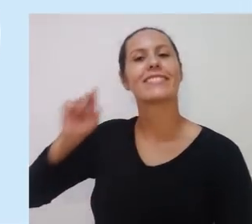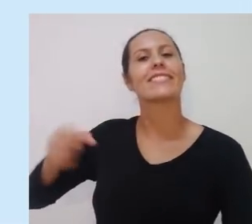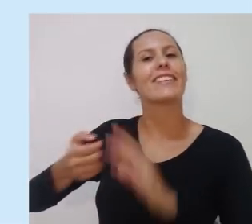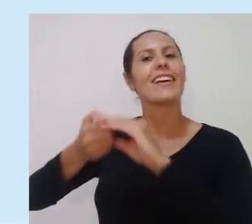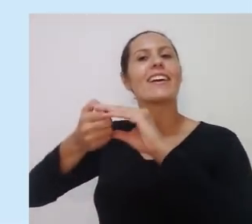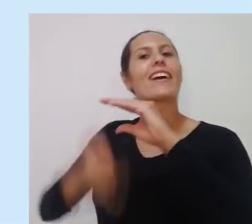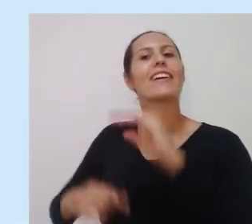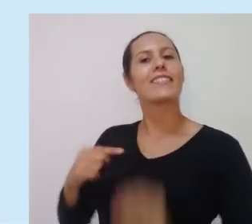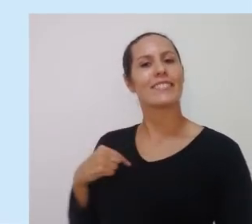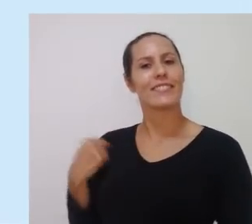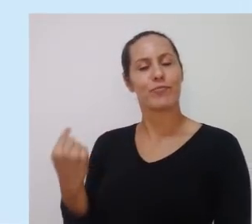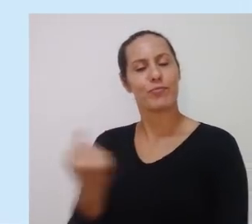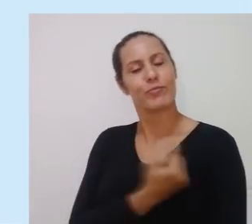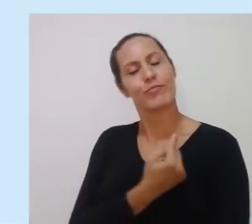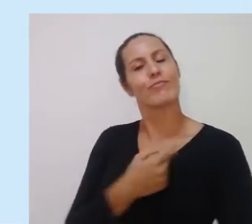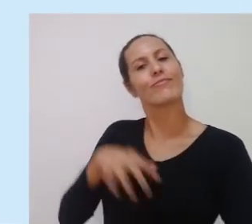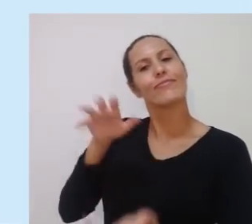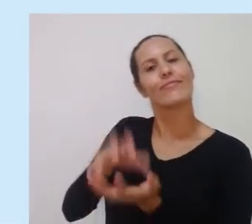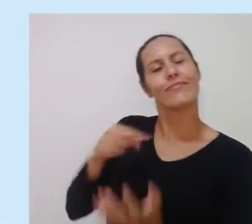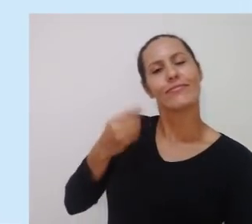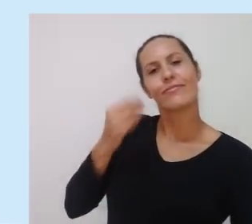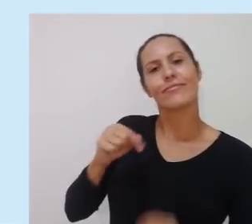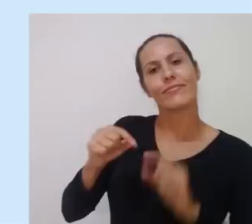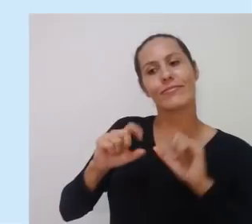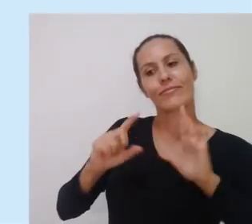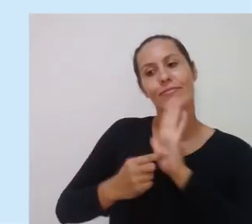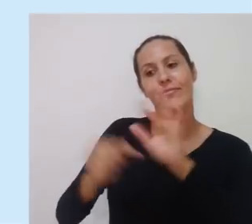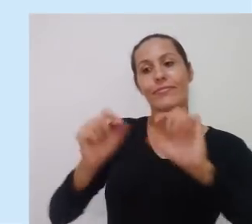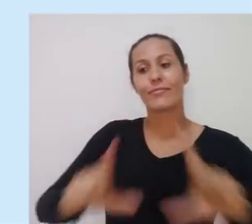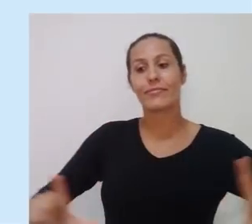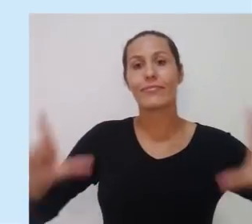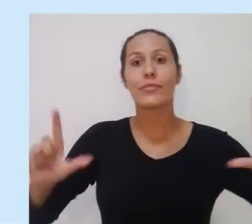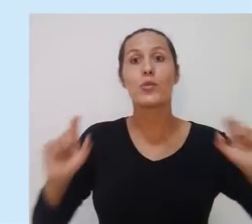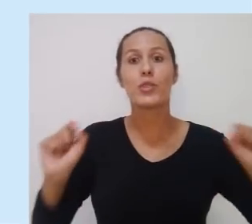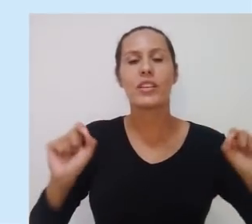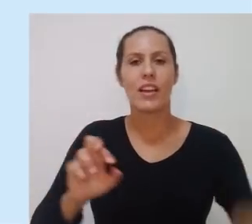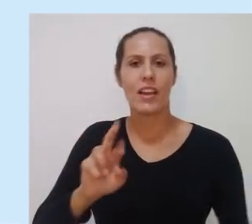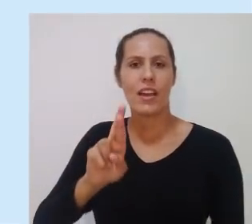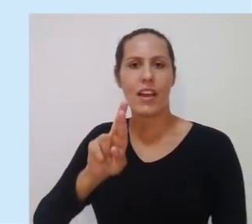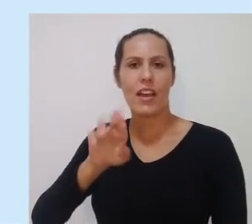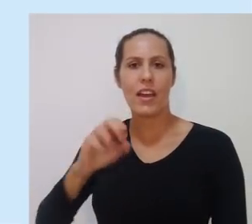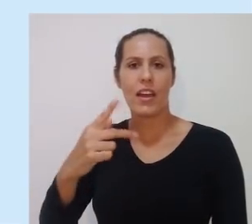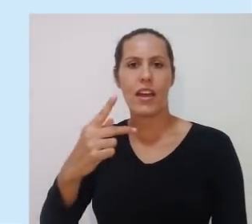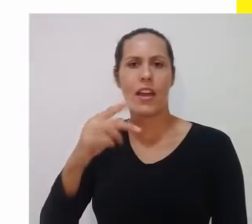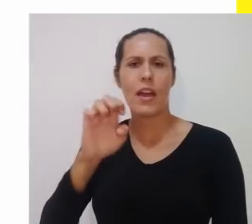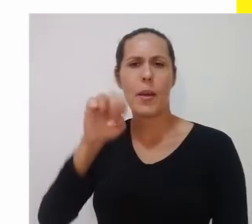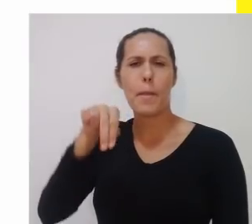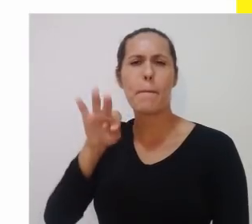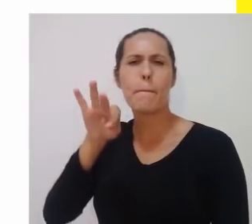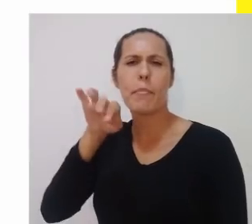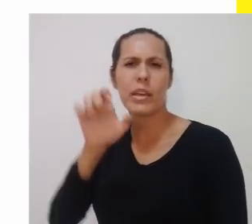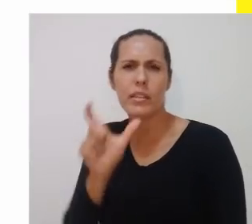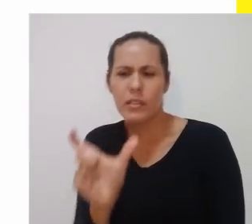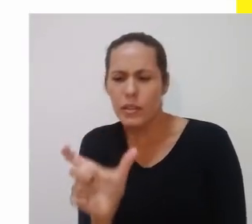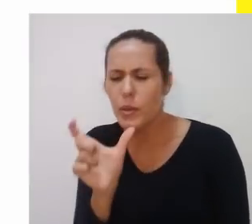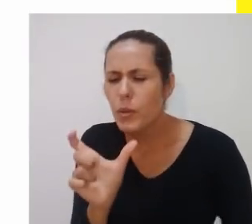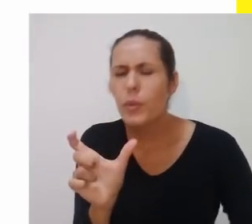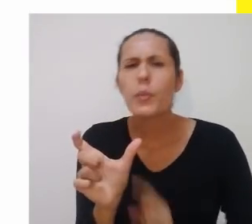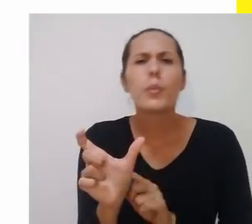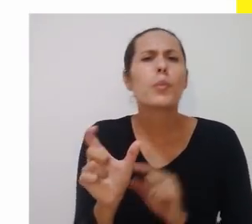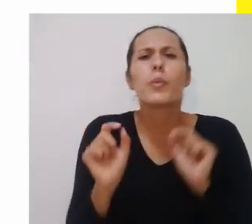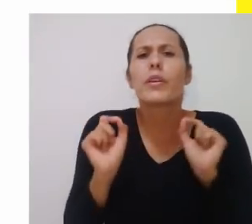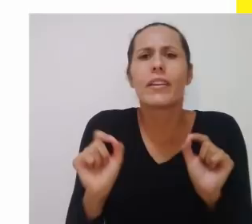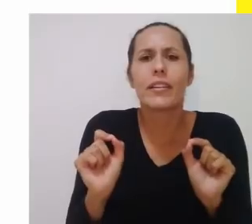do Nordeste. Muito característica da nossa região, que aparece na tela aí para vocês, que é o